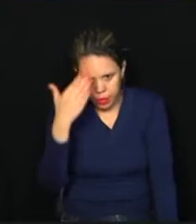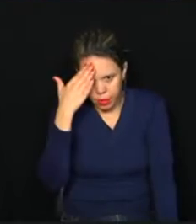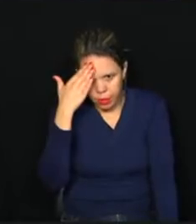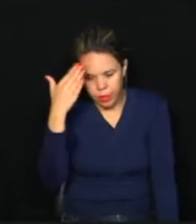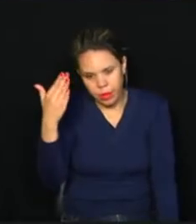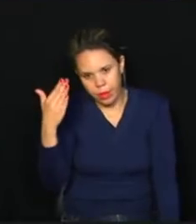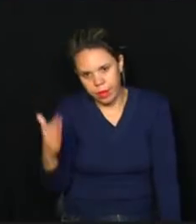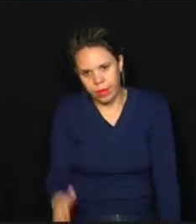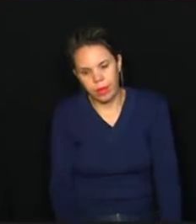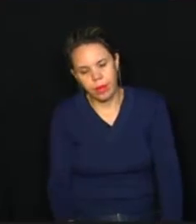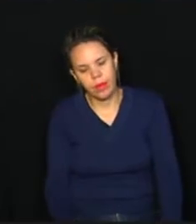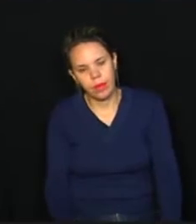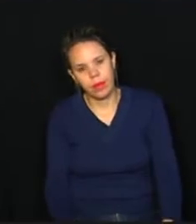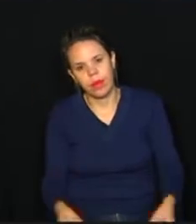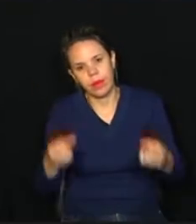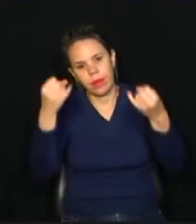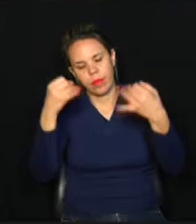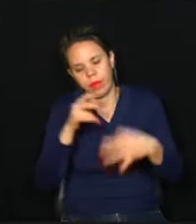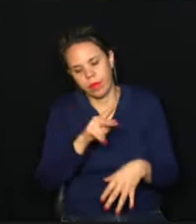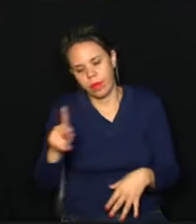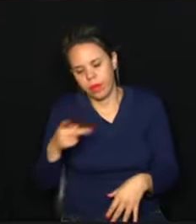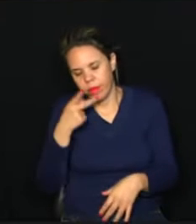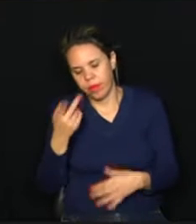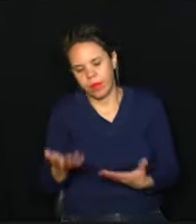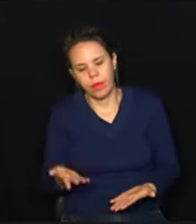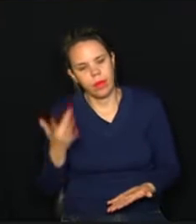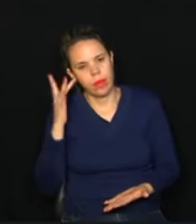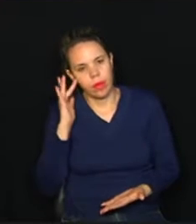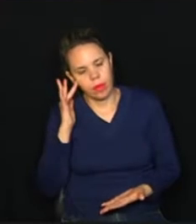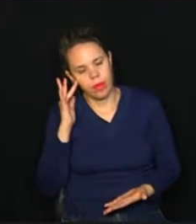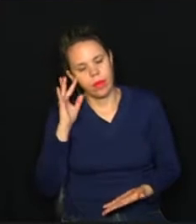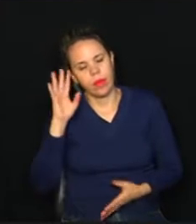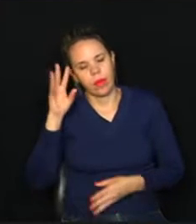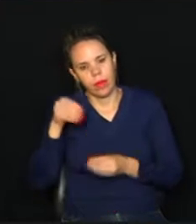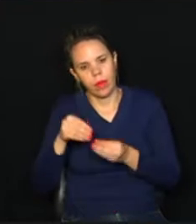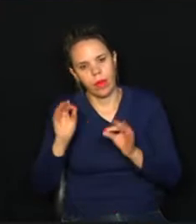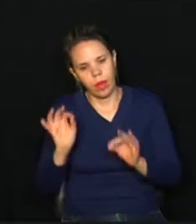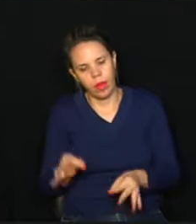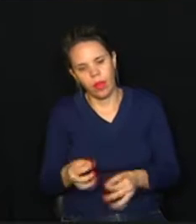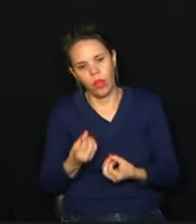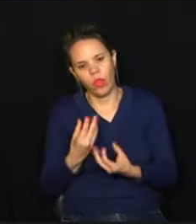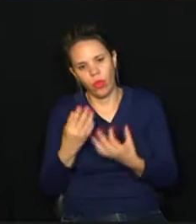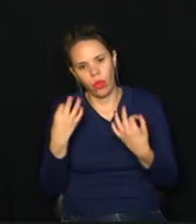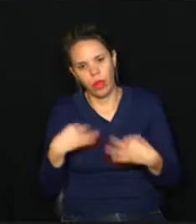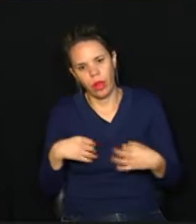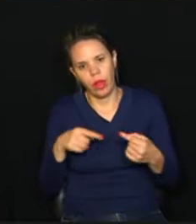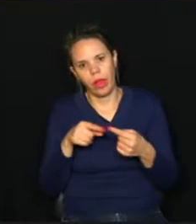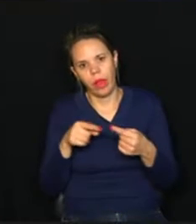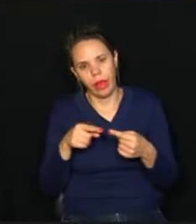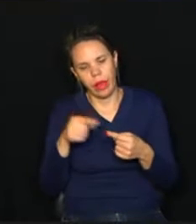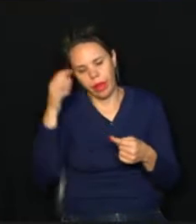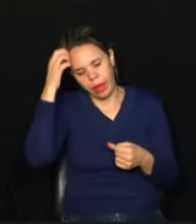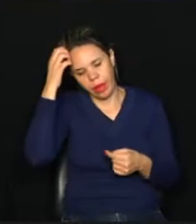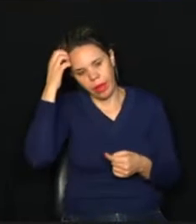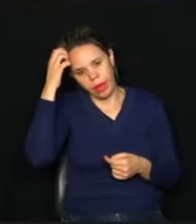Agradeço bastante a fala do presidente. Acho que é muito contundente, né, as informações